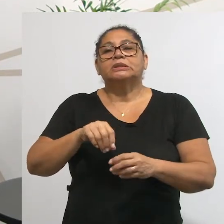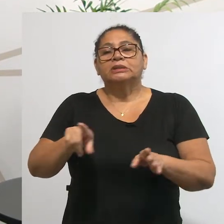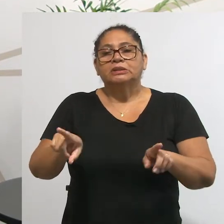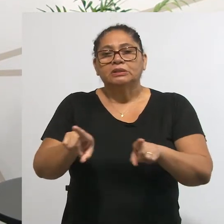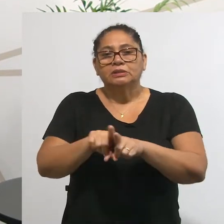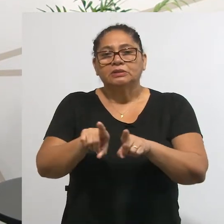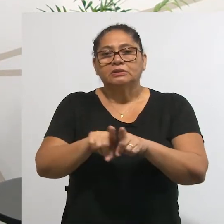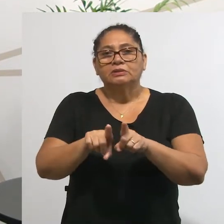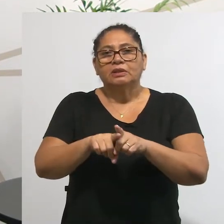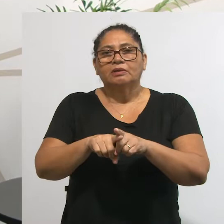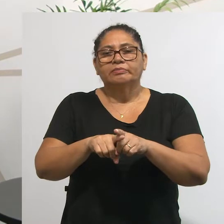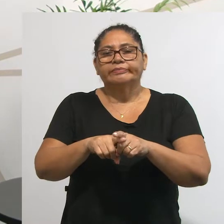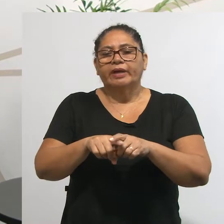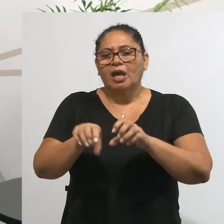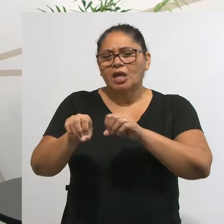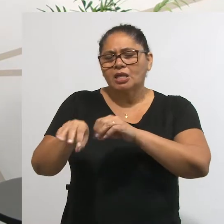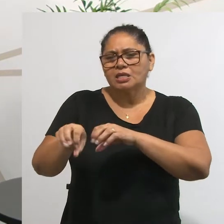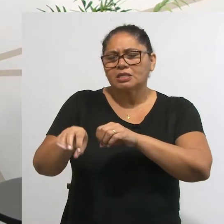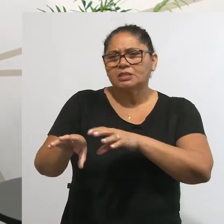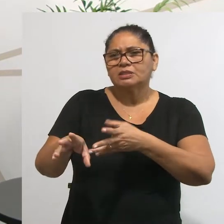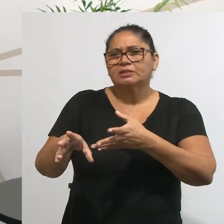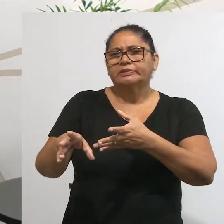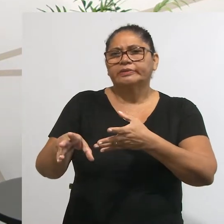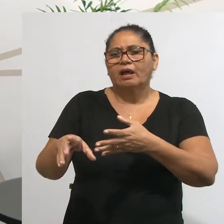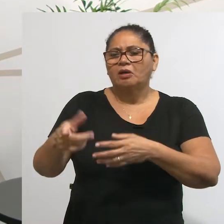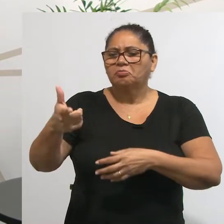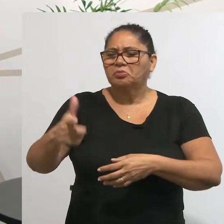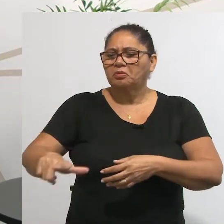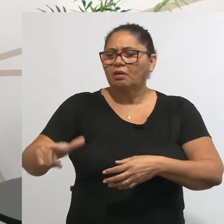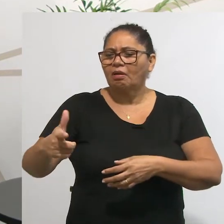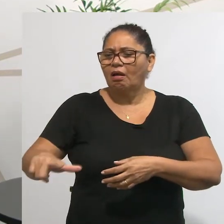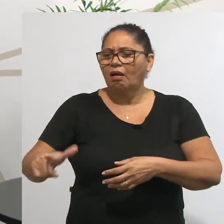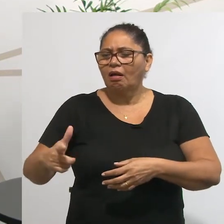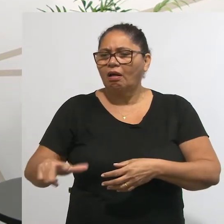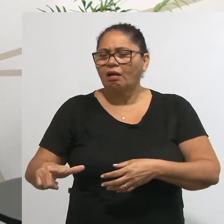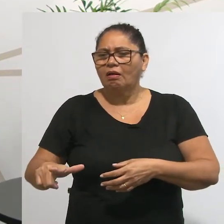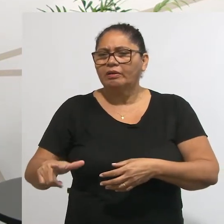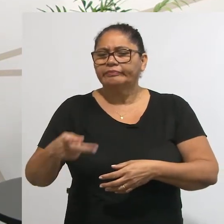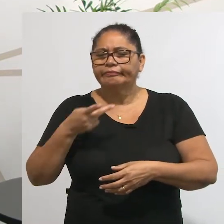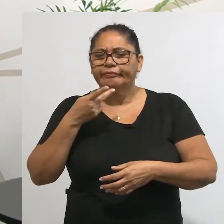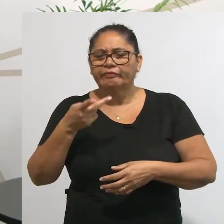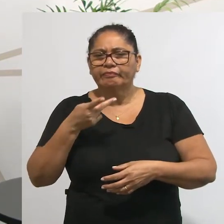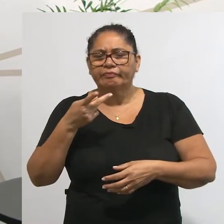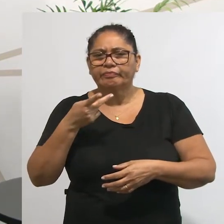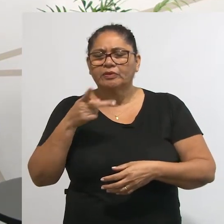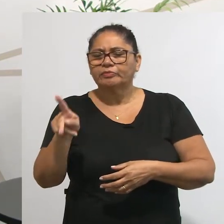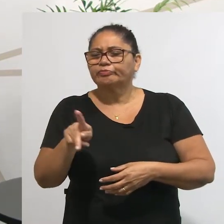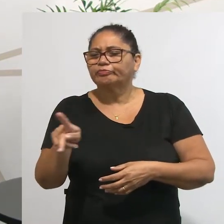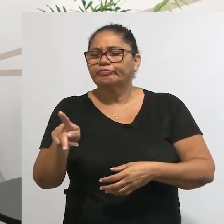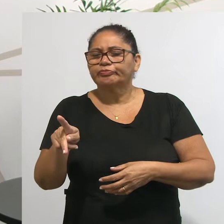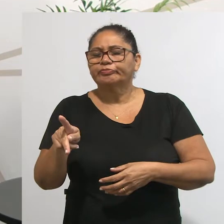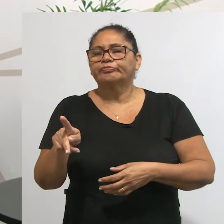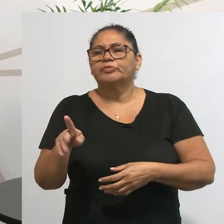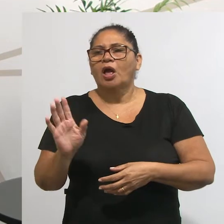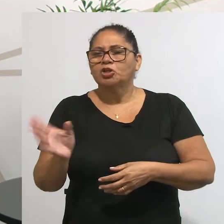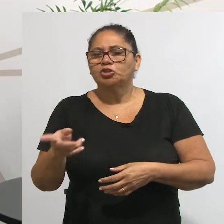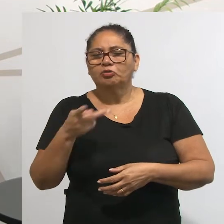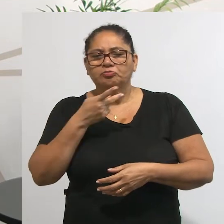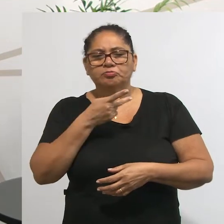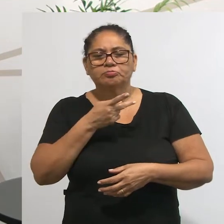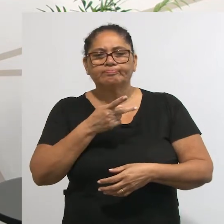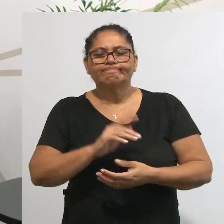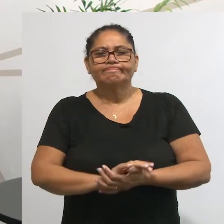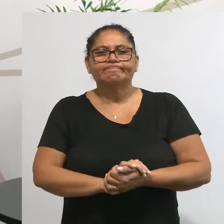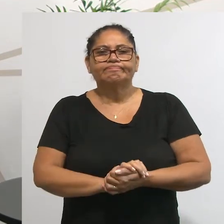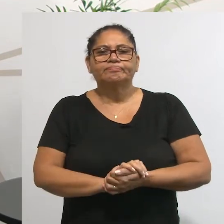também de alfabetizar para além da repetição, para além da narração, como a professora falou, mas